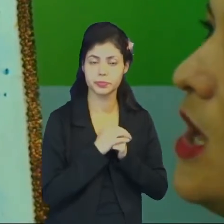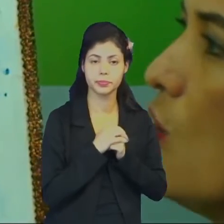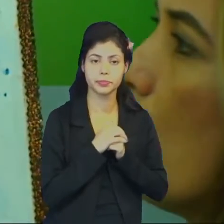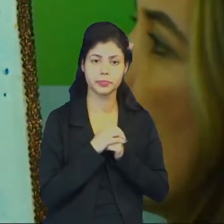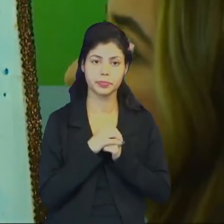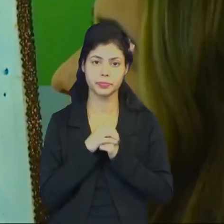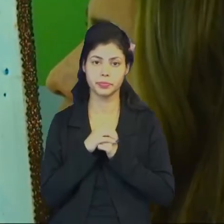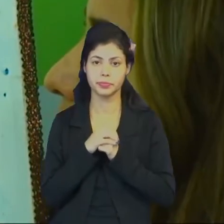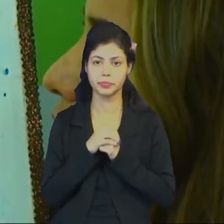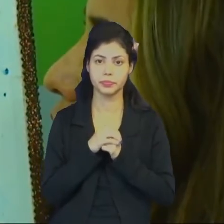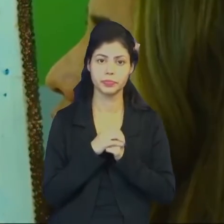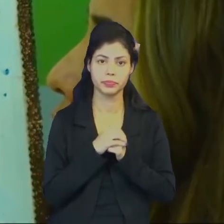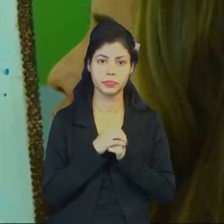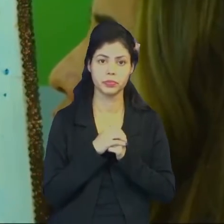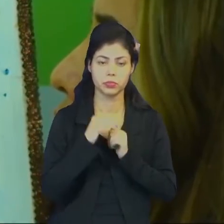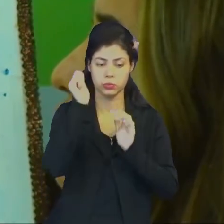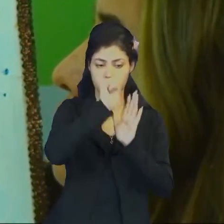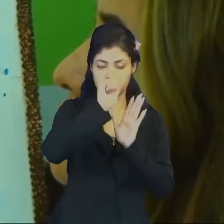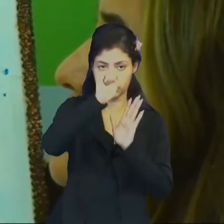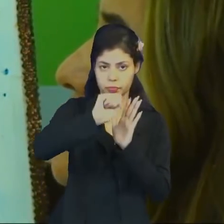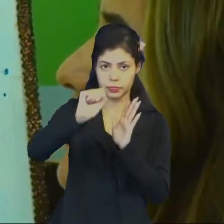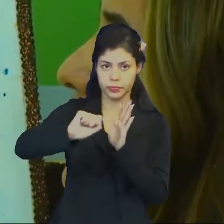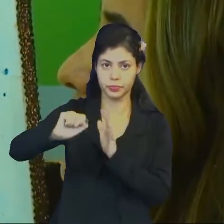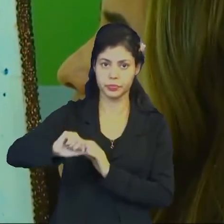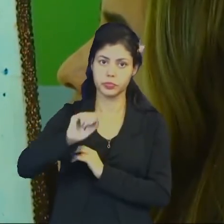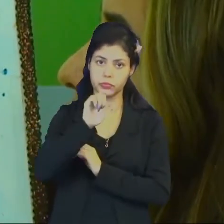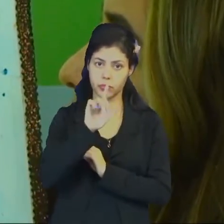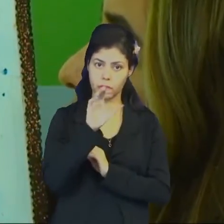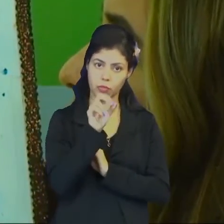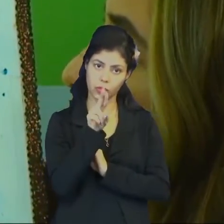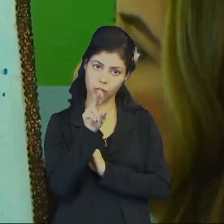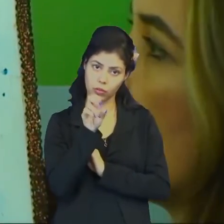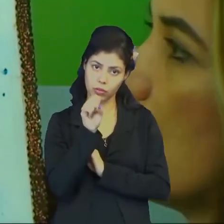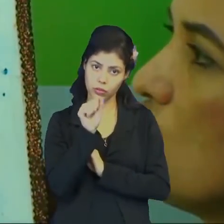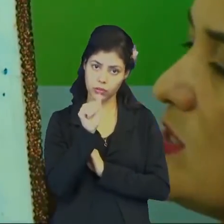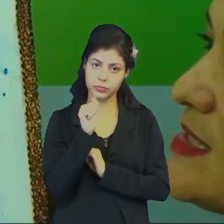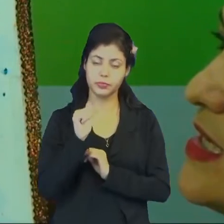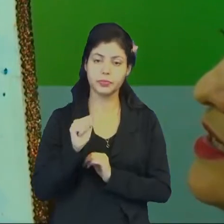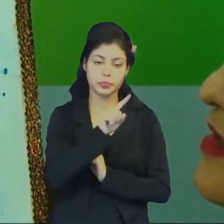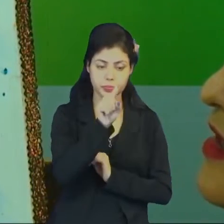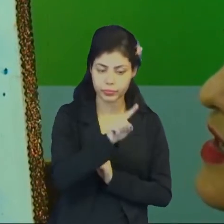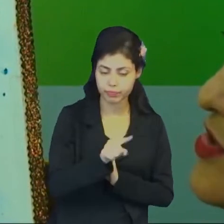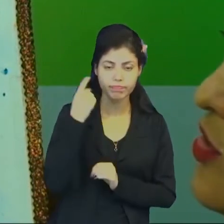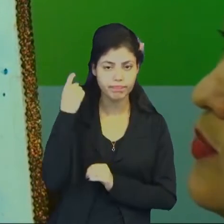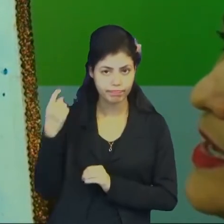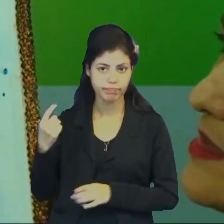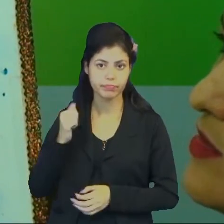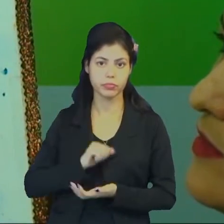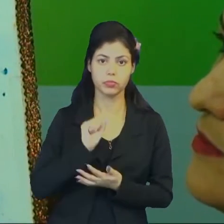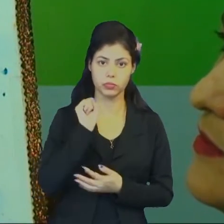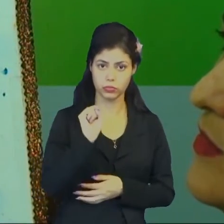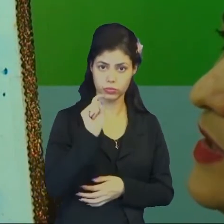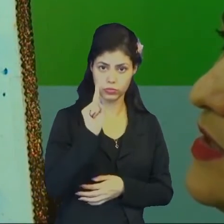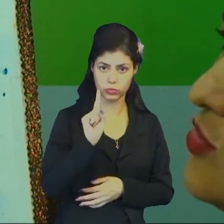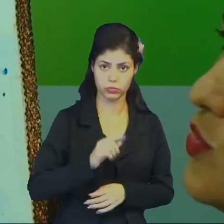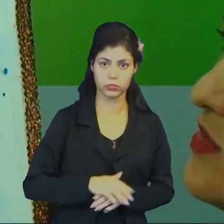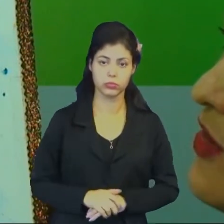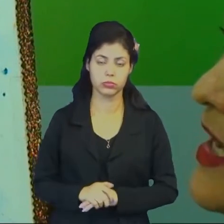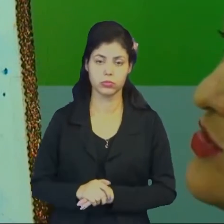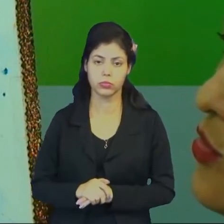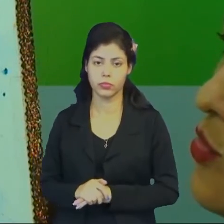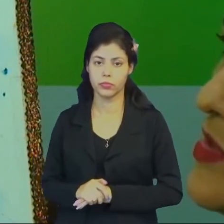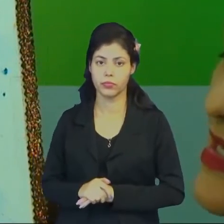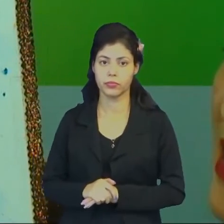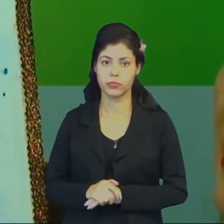um. Lousa, ó, lousa, tem um som de Z, é só um S, ó, entre